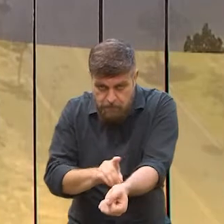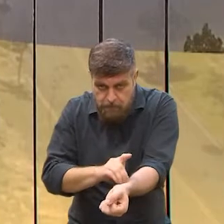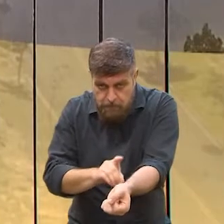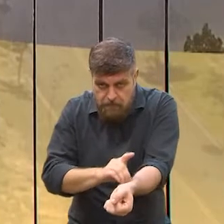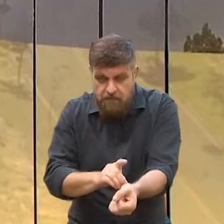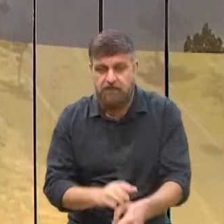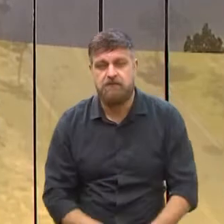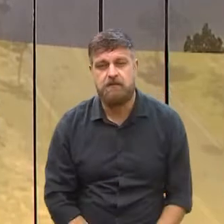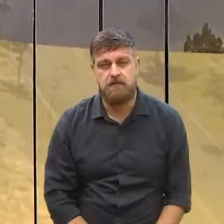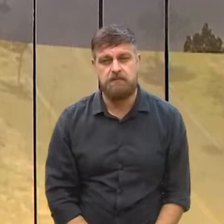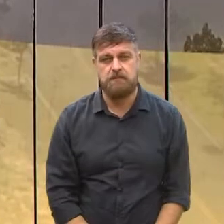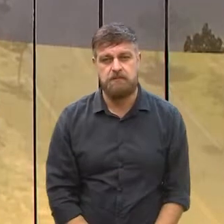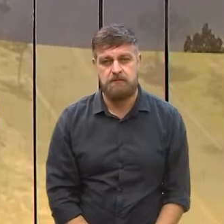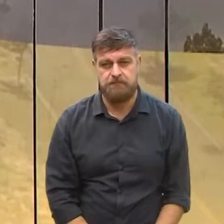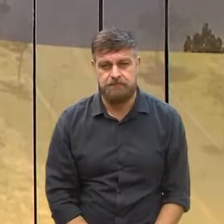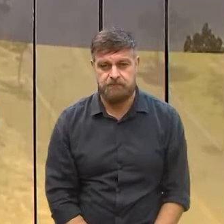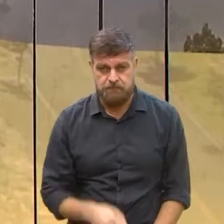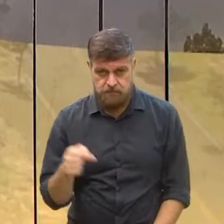diabetes,